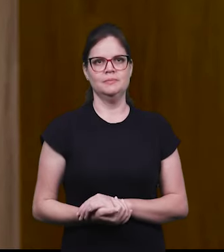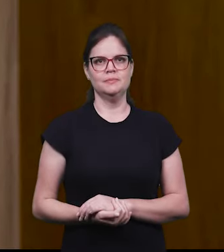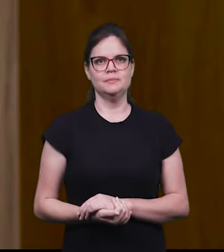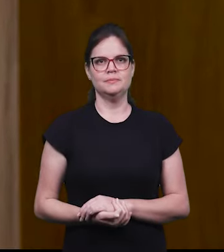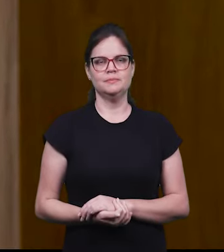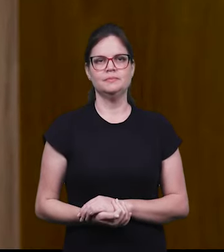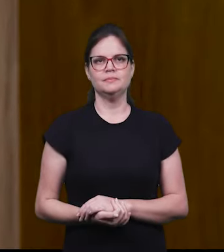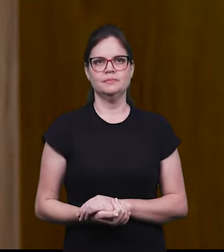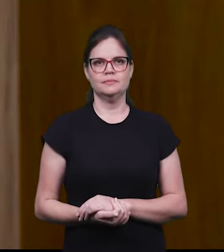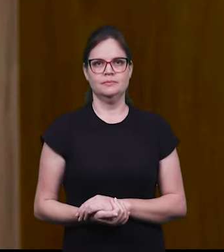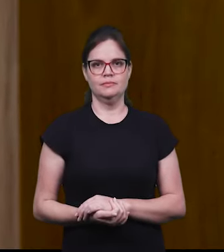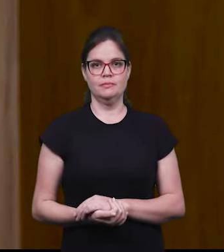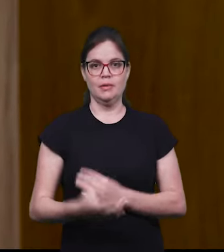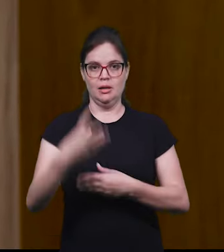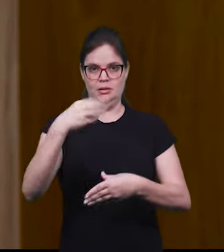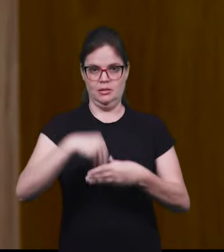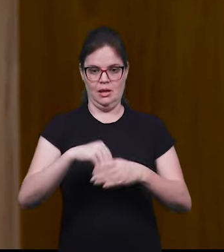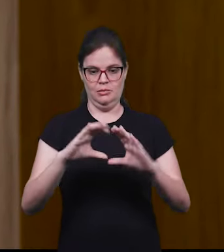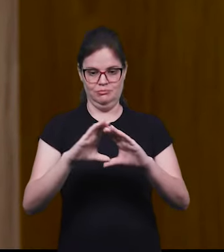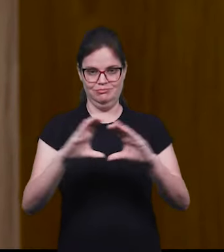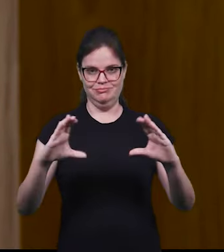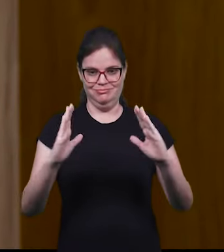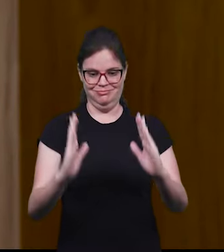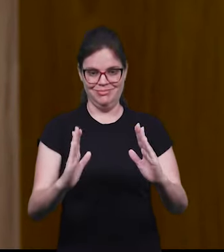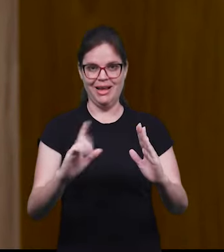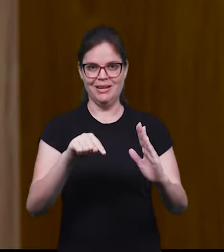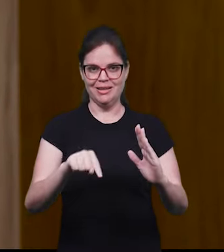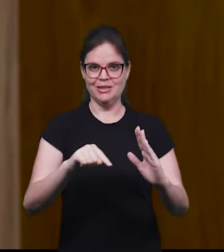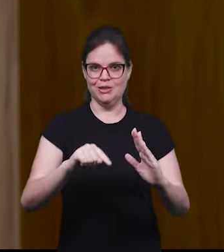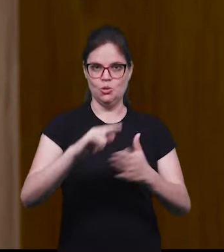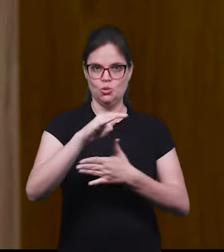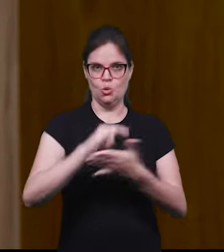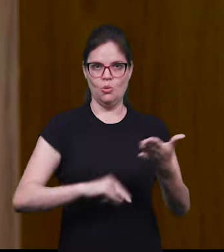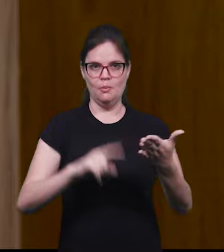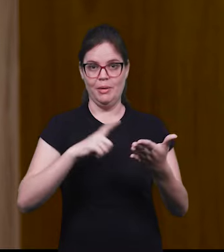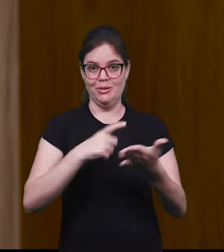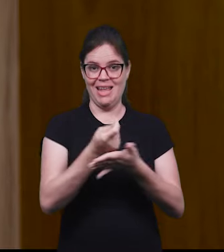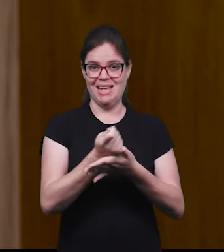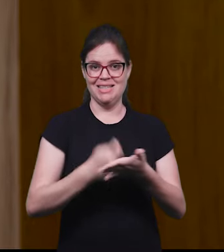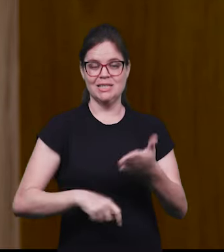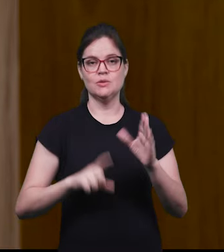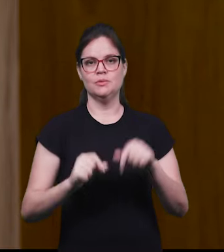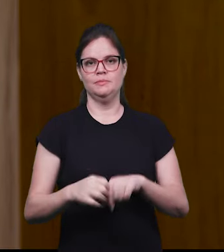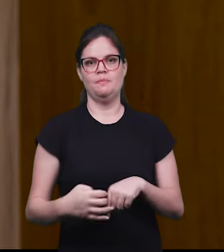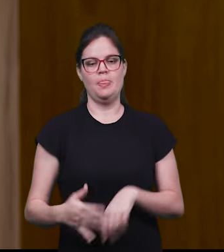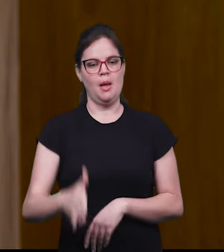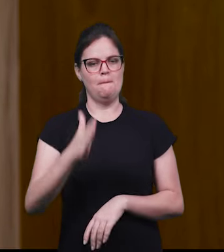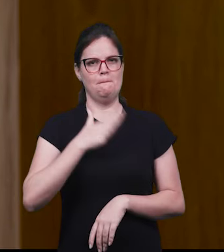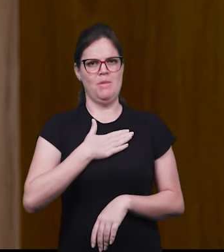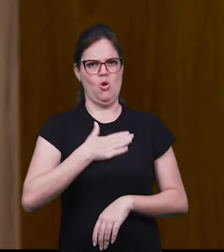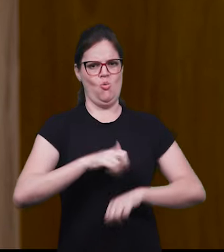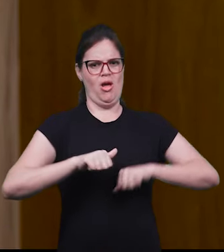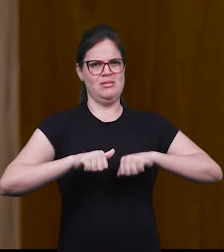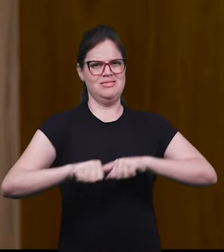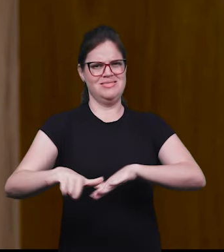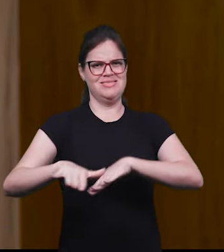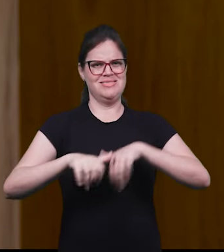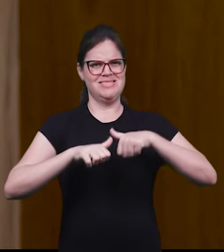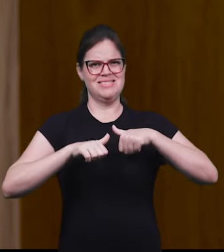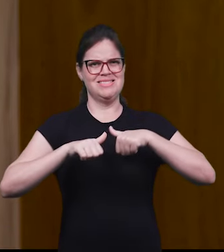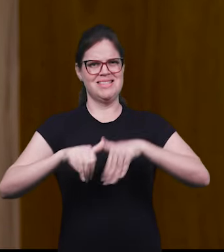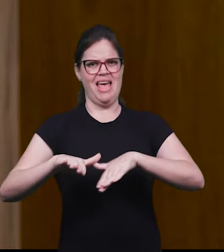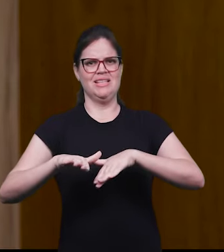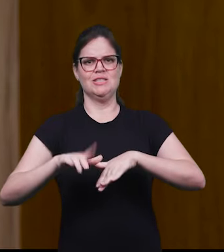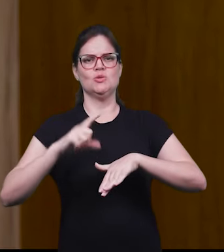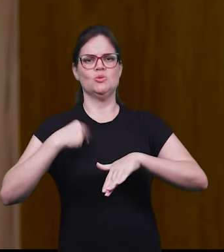é que ele fala no cilindro o seguinte, está escrito no cilindro: meu grande exército entrou